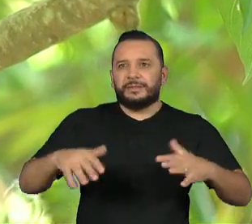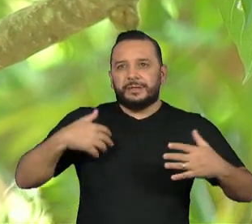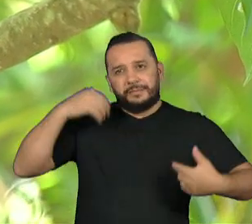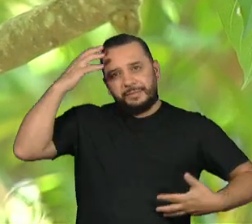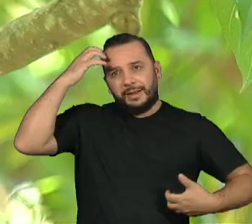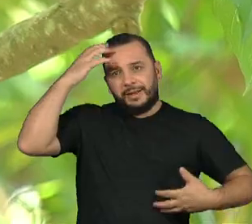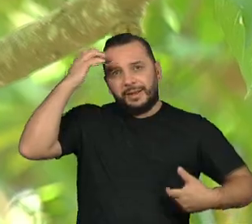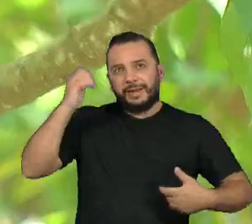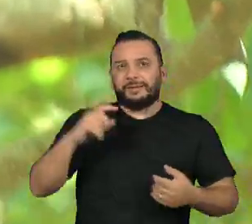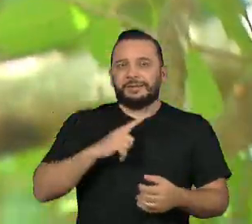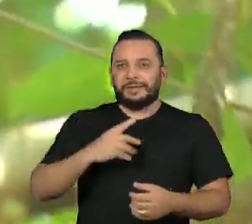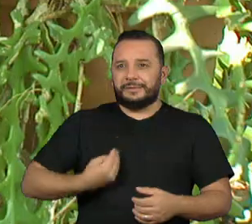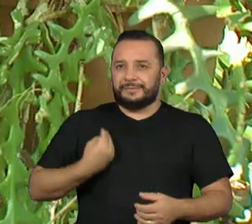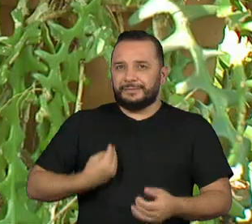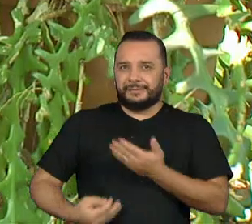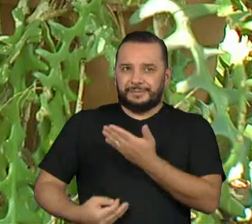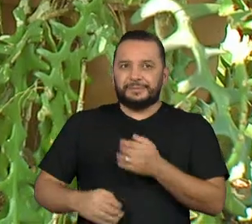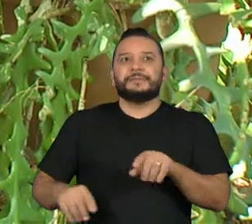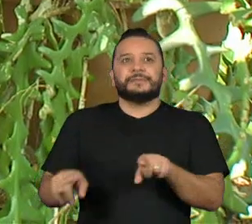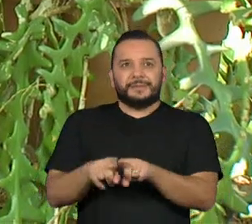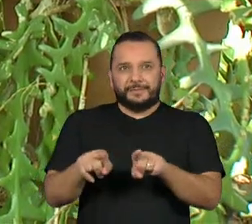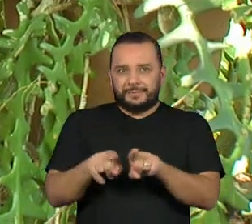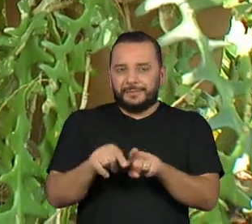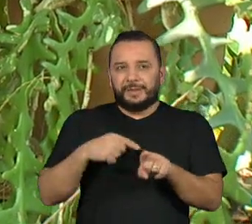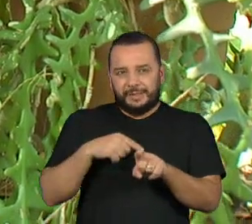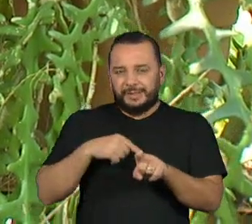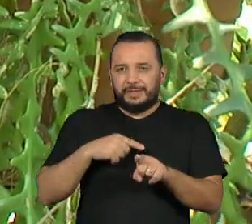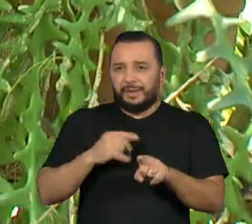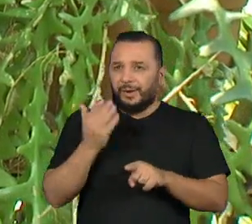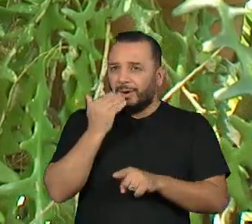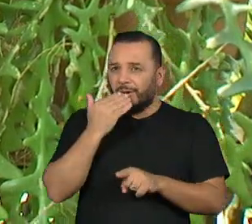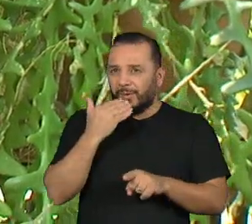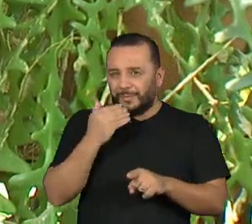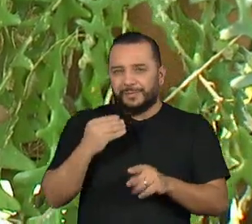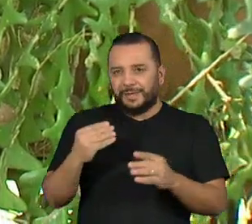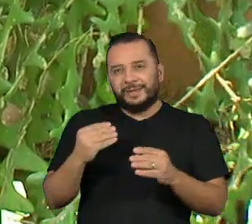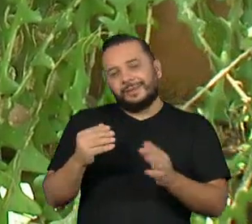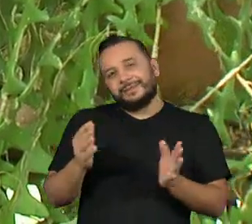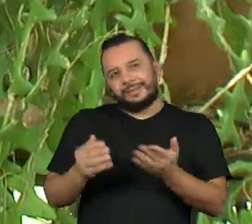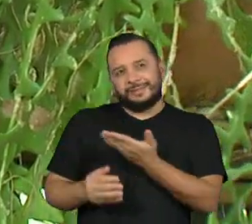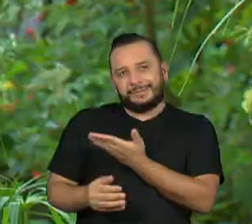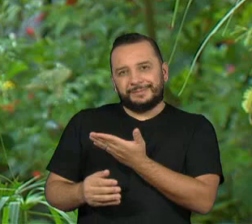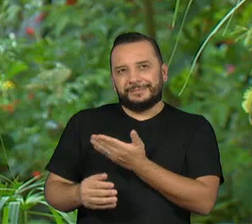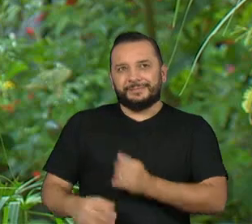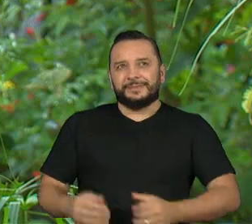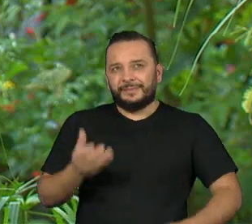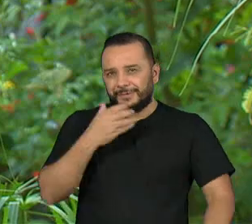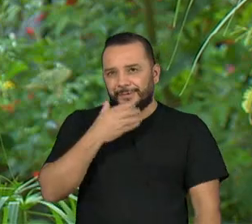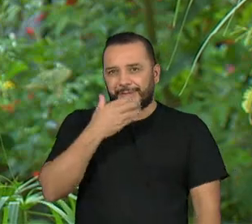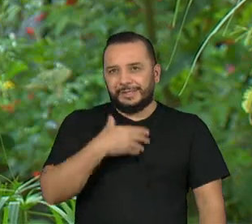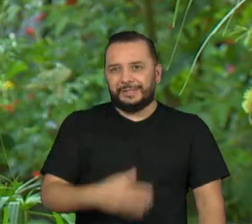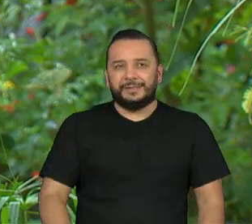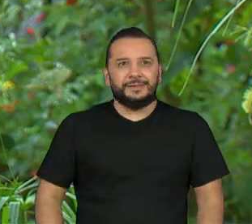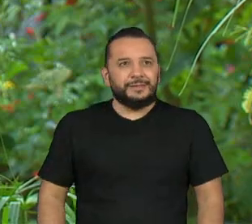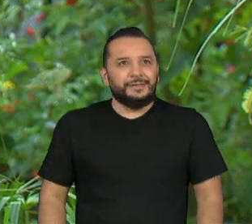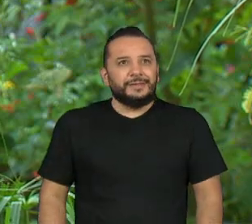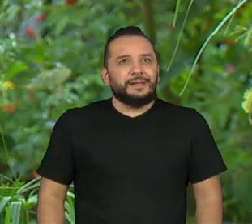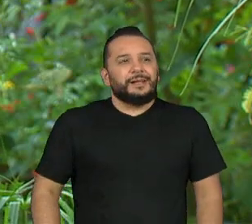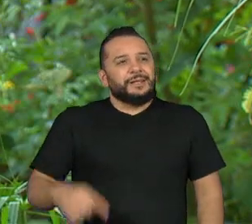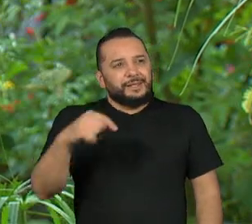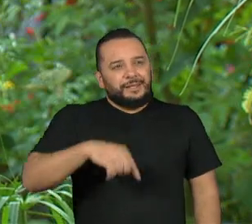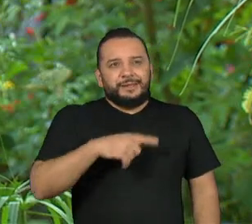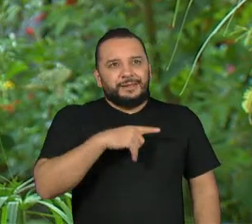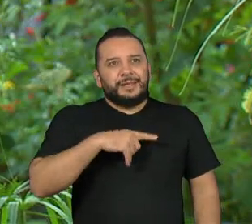são bem-vindos e trazem a família para compartilhar o lanche. Olha, aqui vem de tudo que é bichinho,